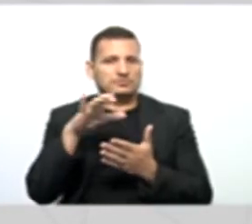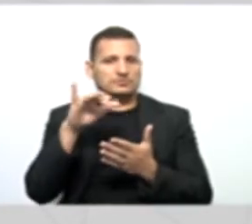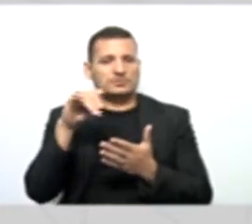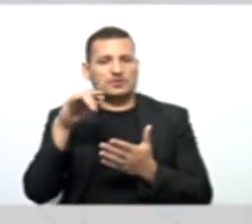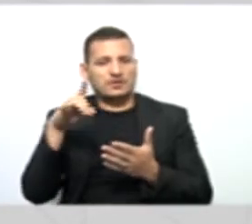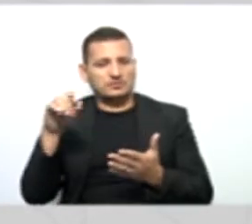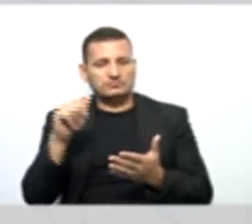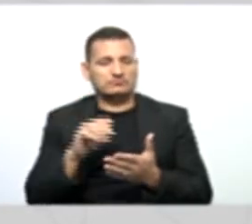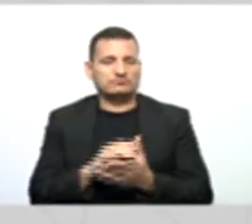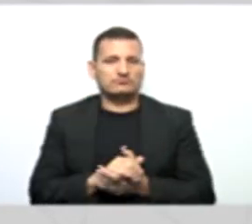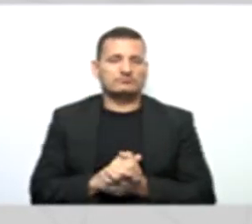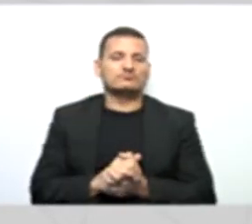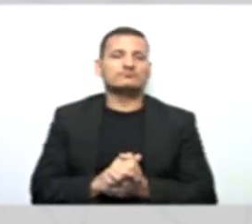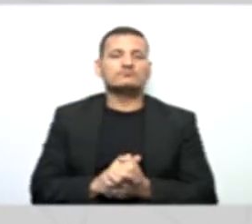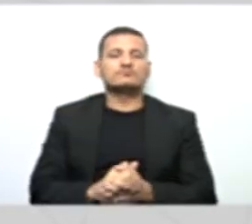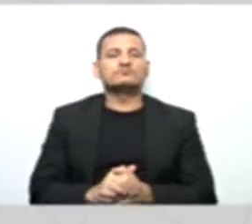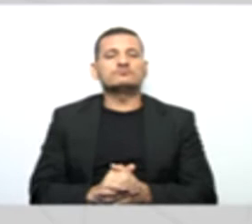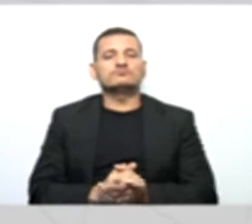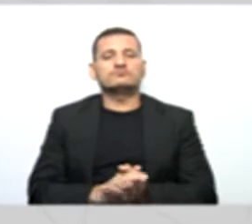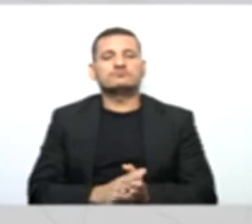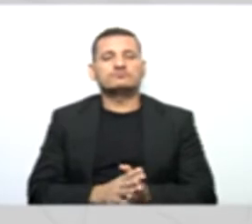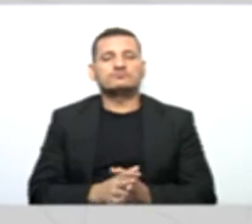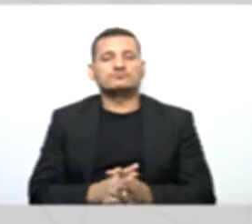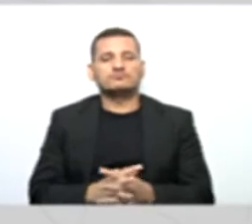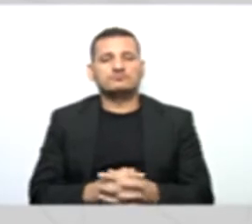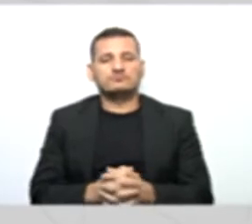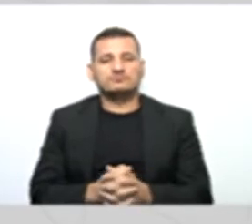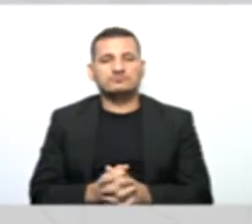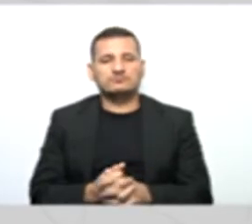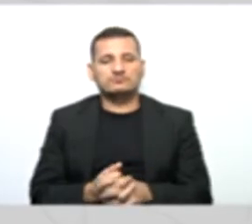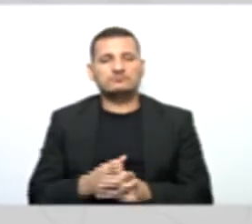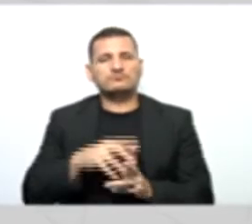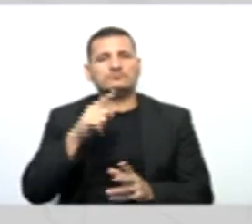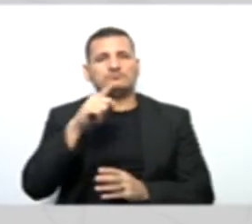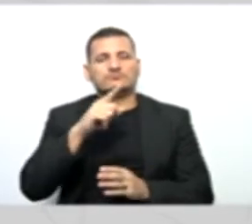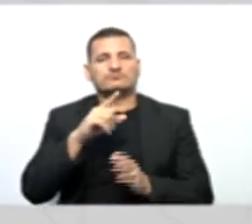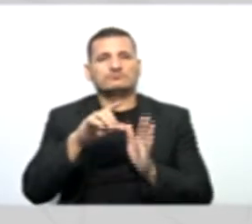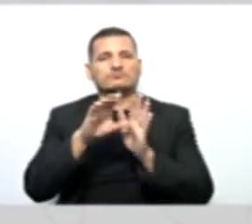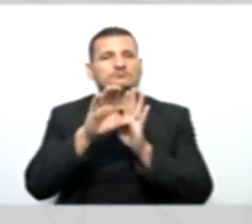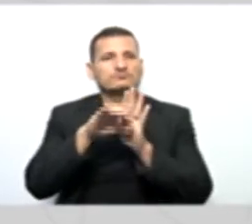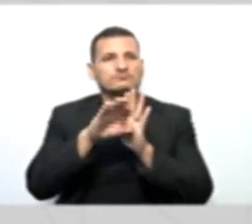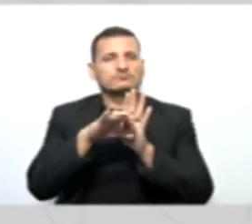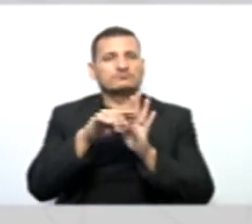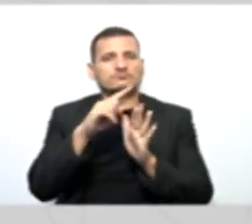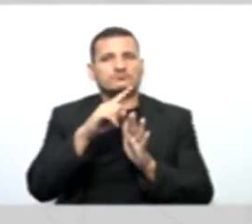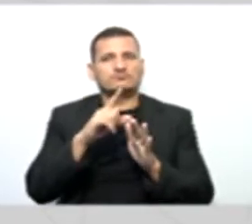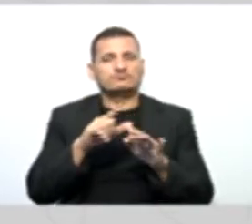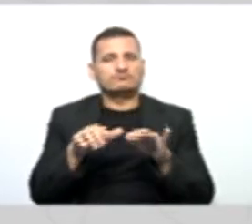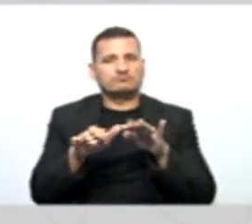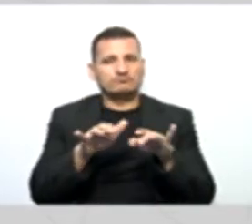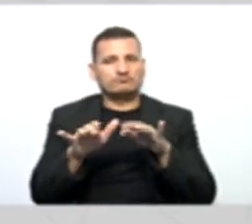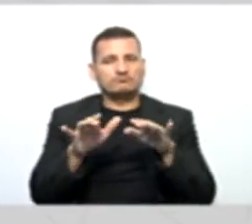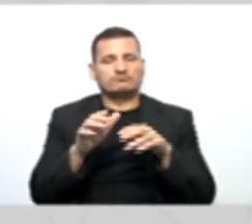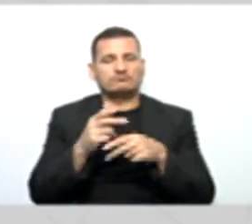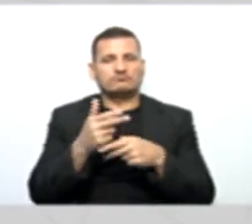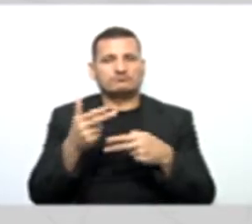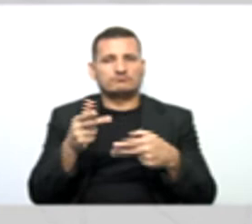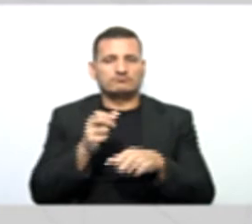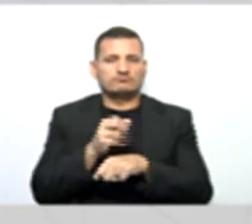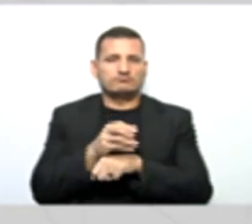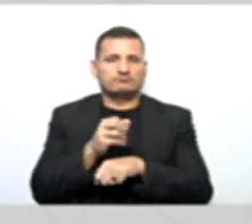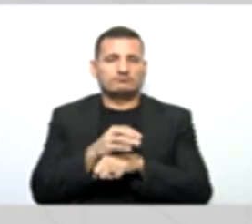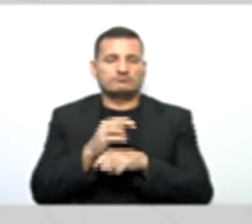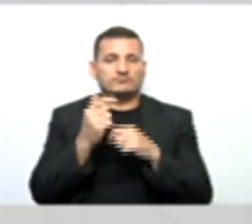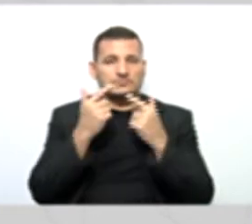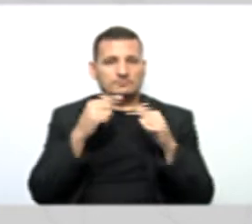classe. Ok? Então, nós temos aqui a aplicação dos conceitos da programação orientada a objetos na